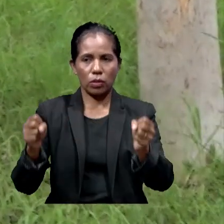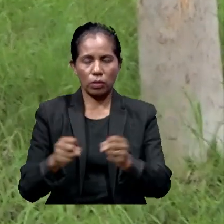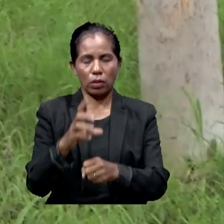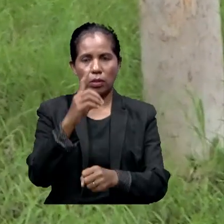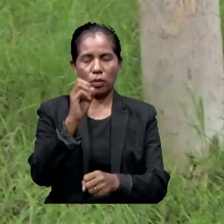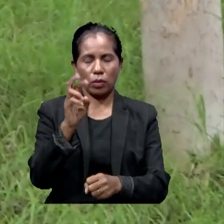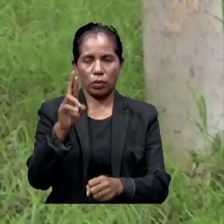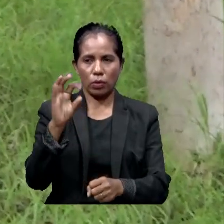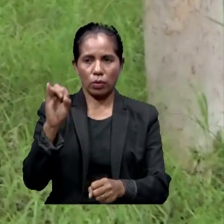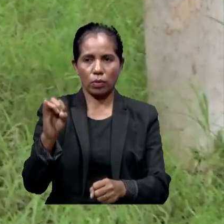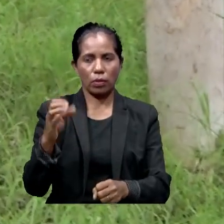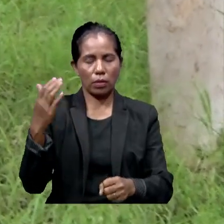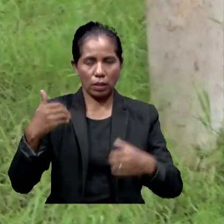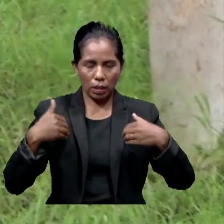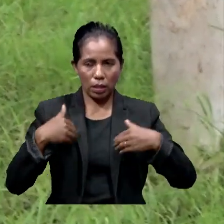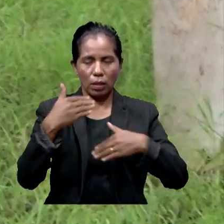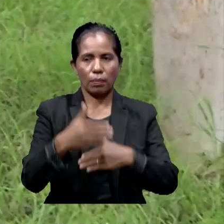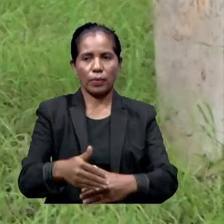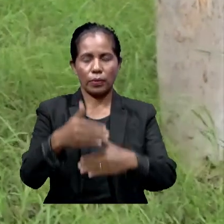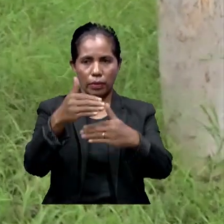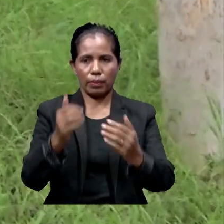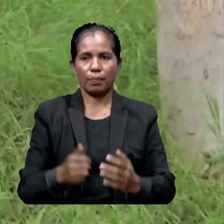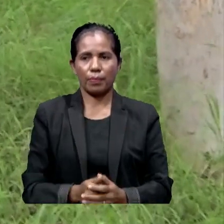hoba Iliana mos iha la processo